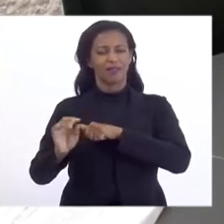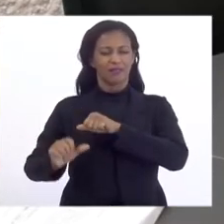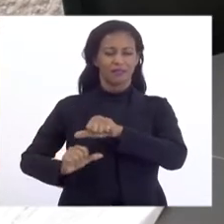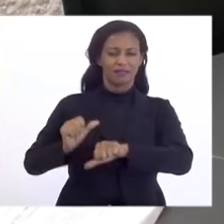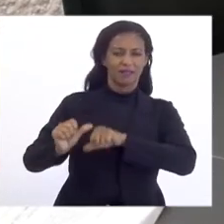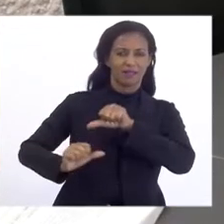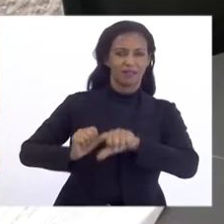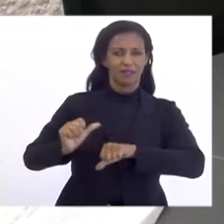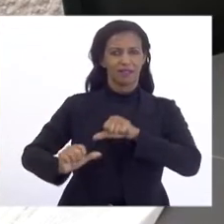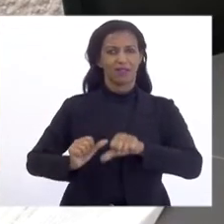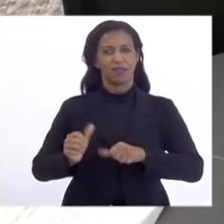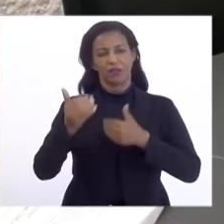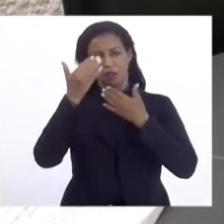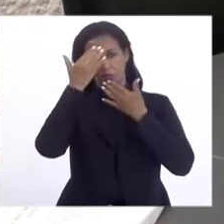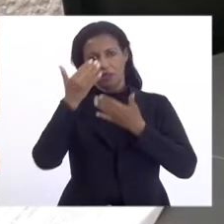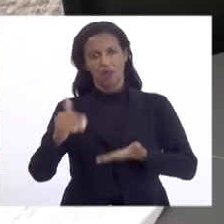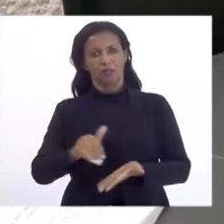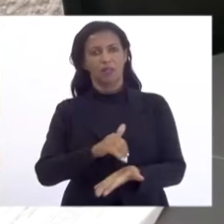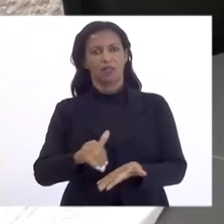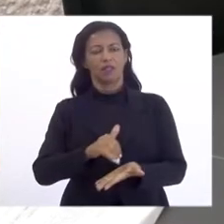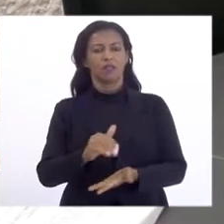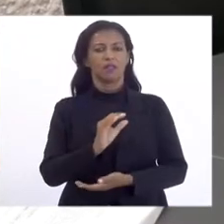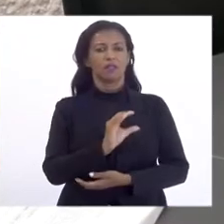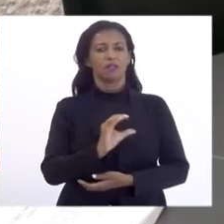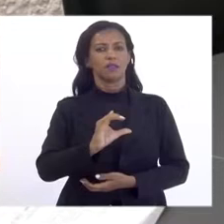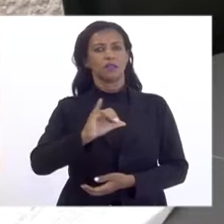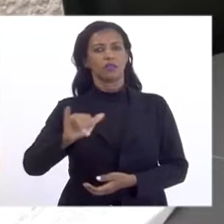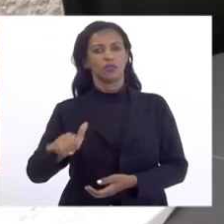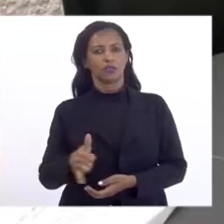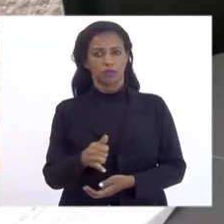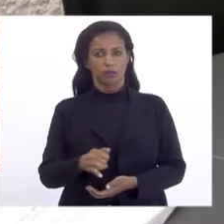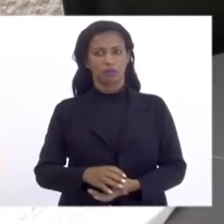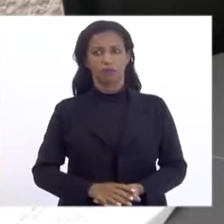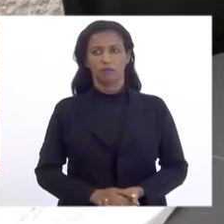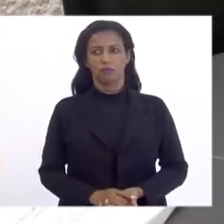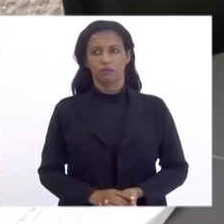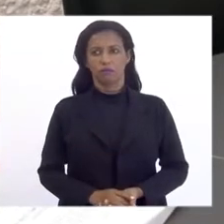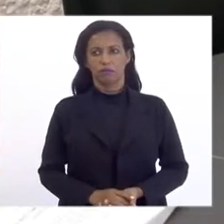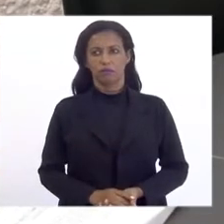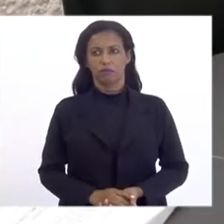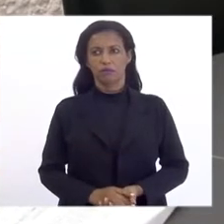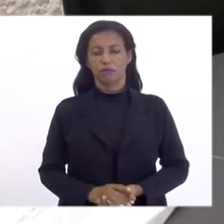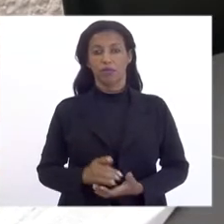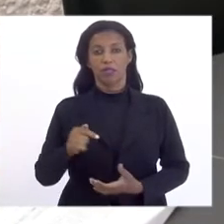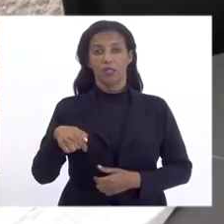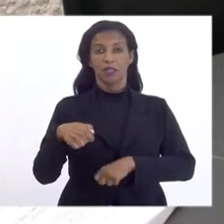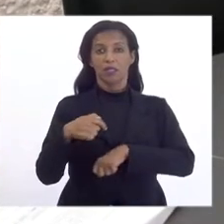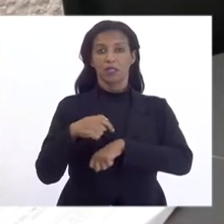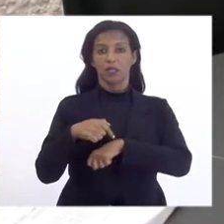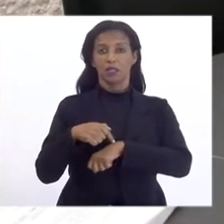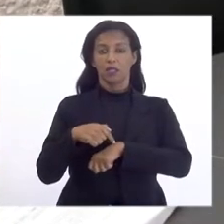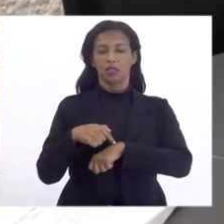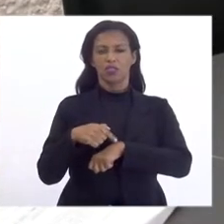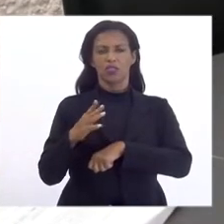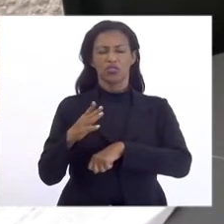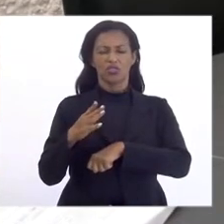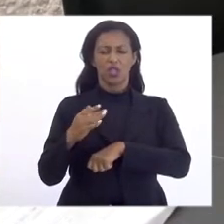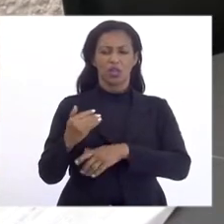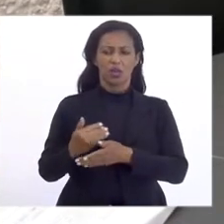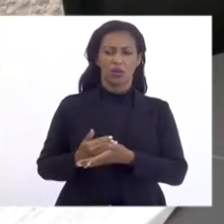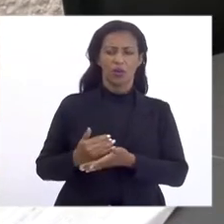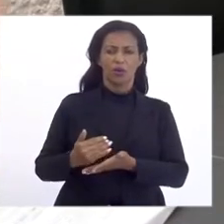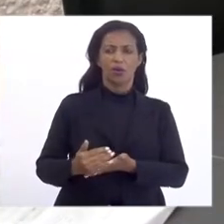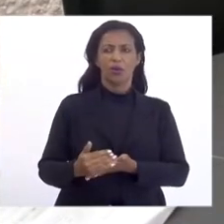à Secretaria da CCJ, que eu, não a partir desse momento, já há alguns dias, passa a contar